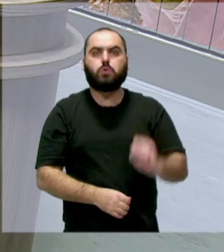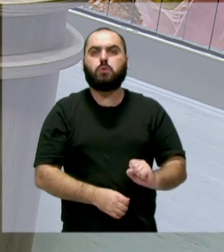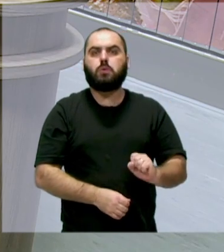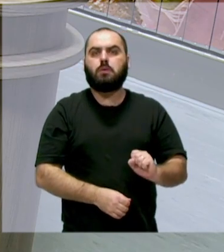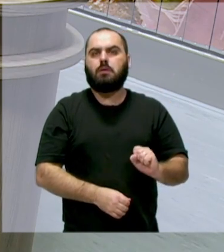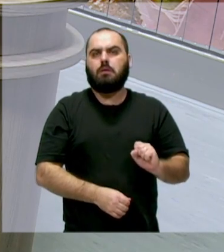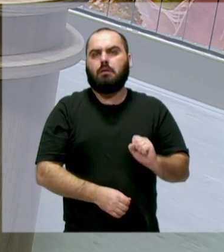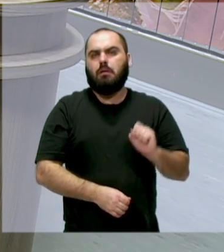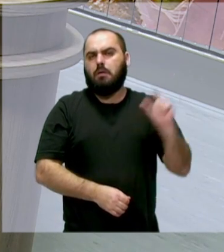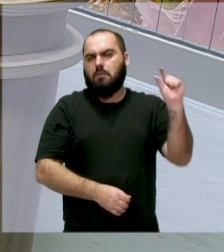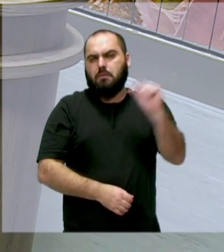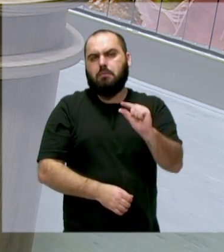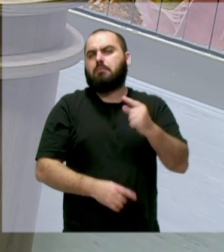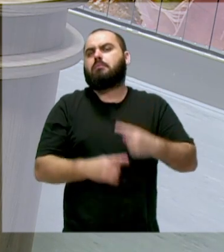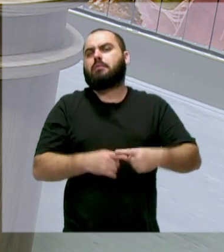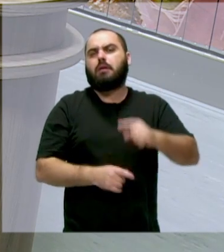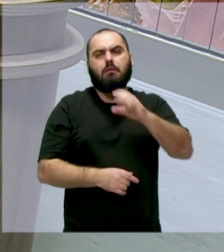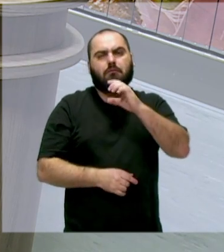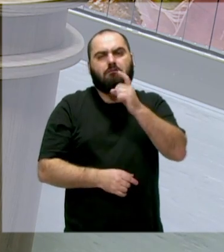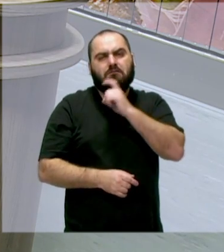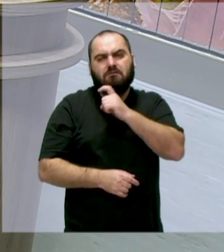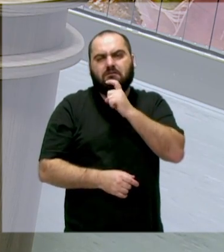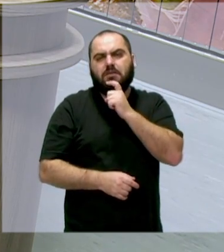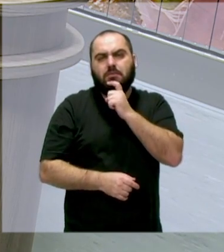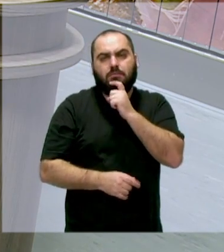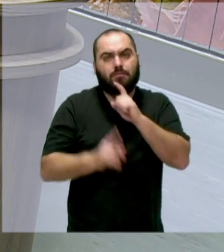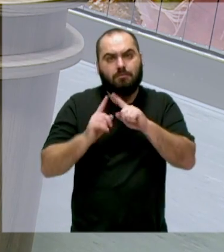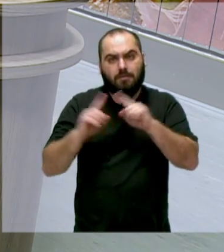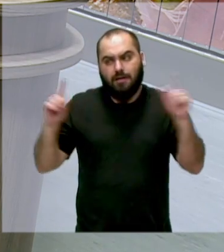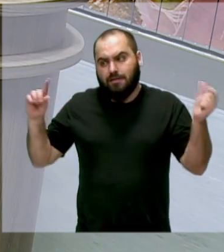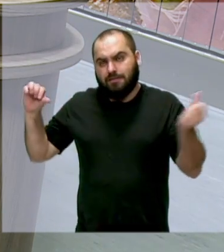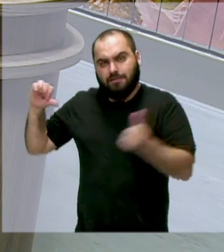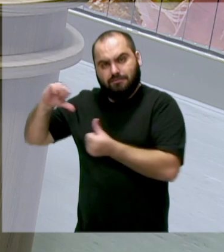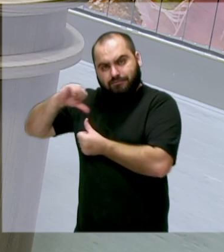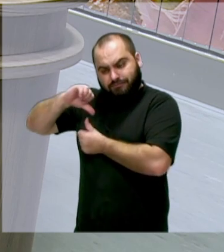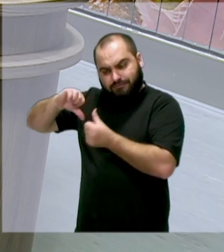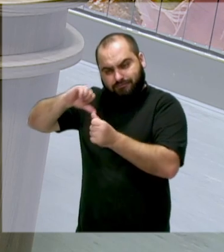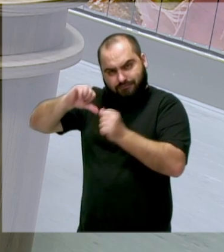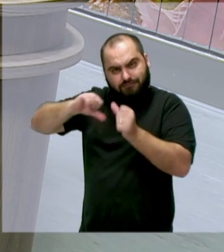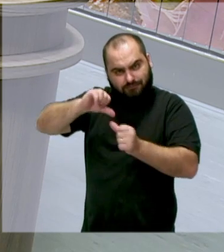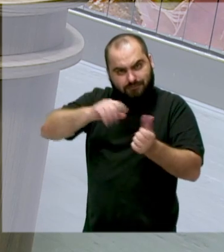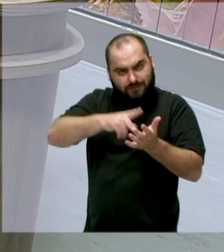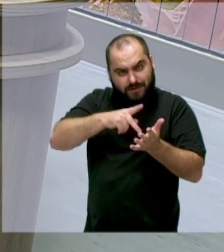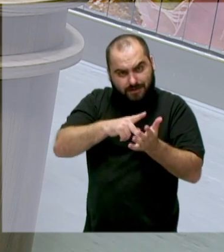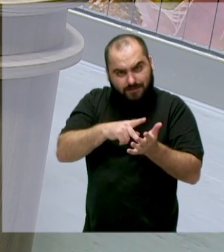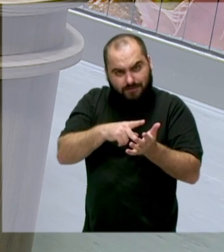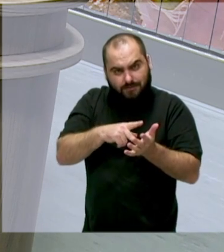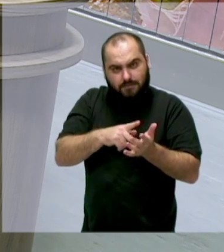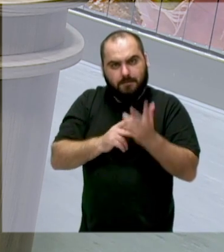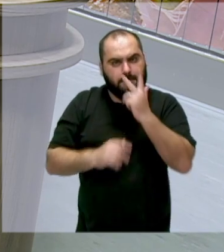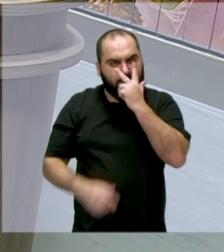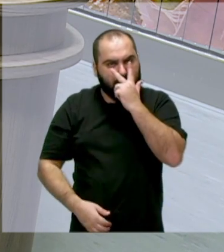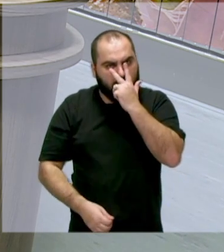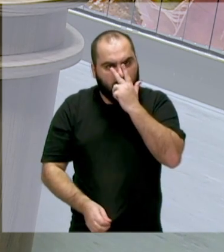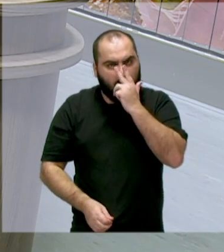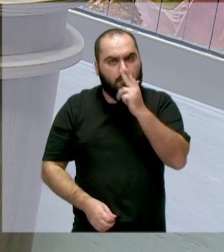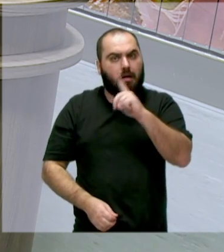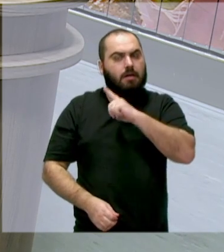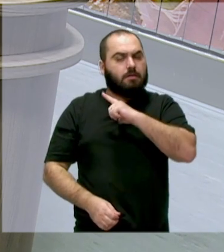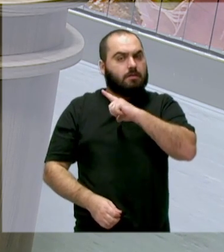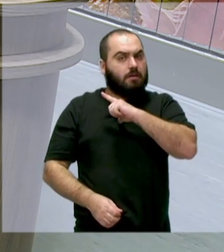exatamente por causa do inverno. Só que isso tem mudado de uns anos para cá, até parece que tem uma onda de